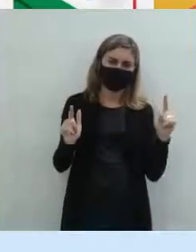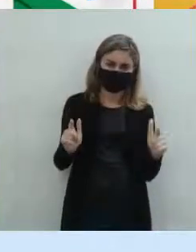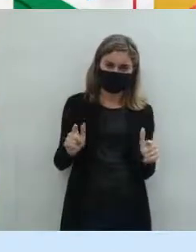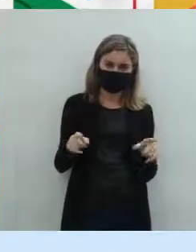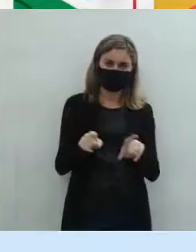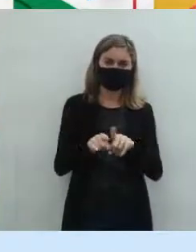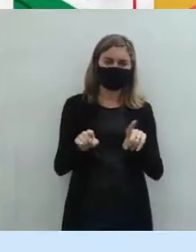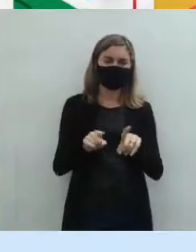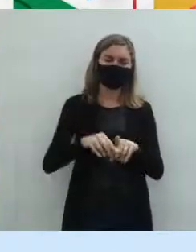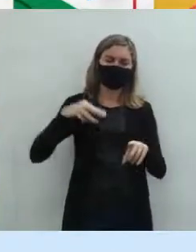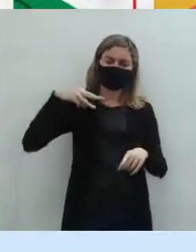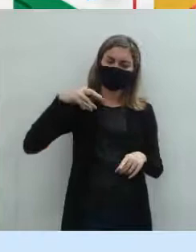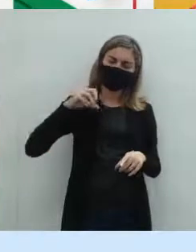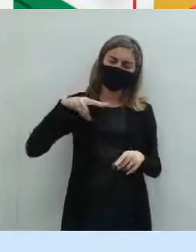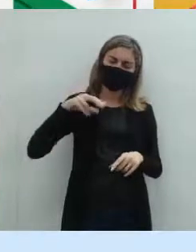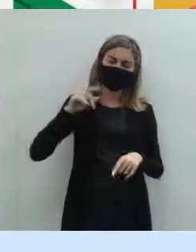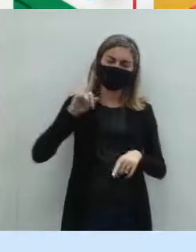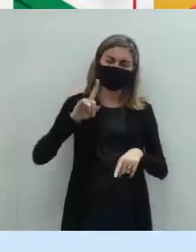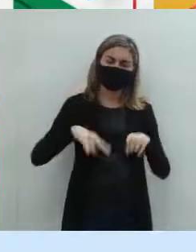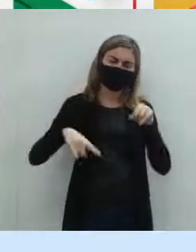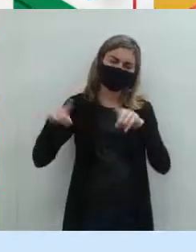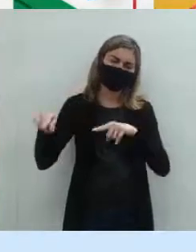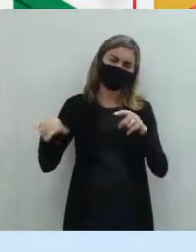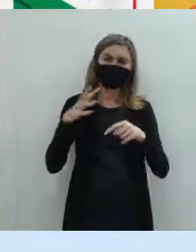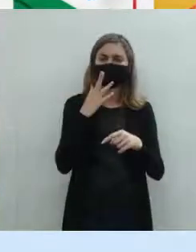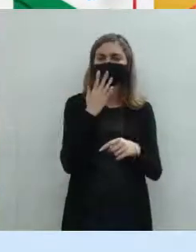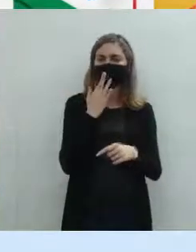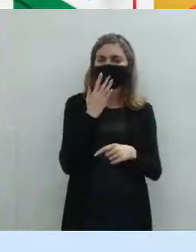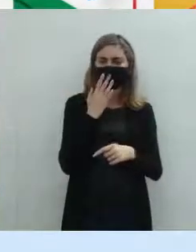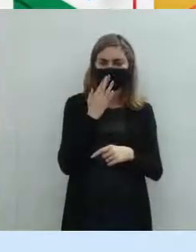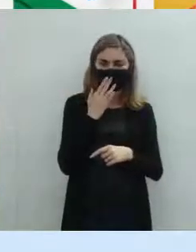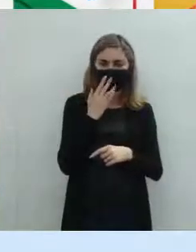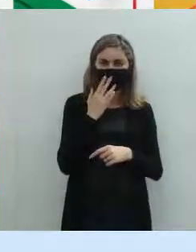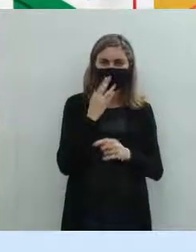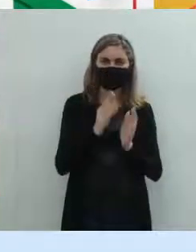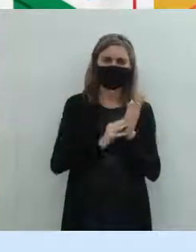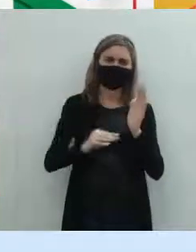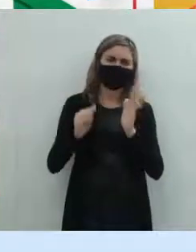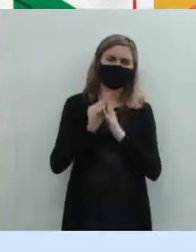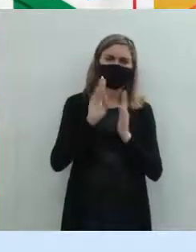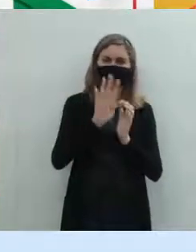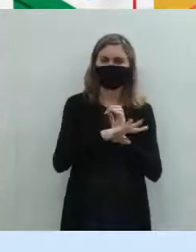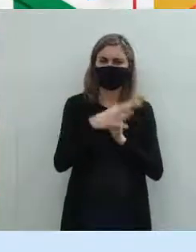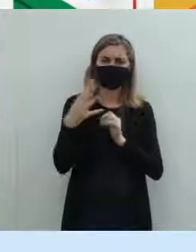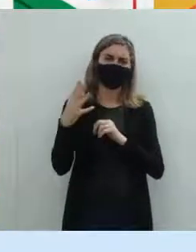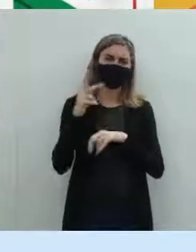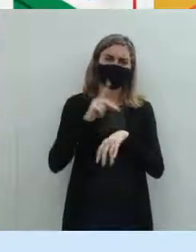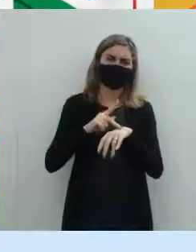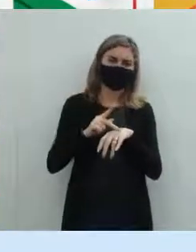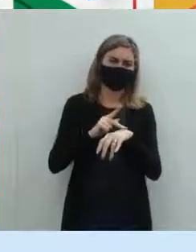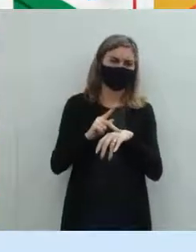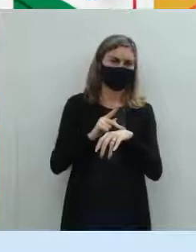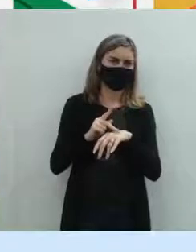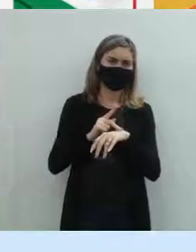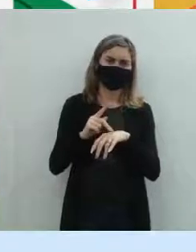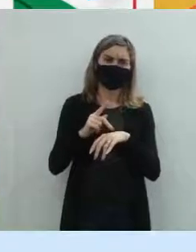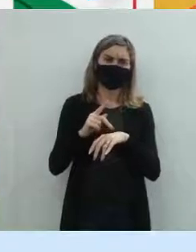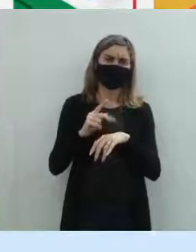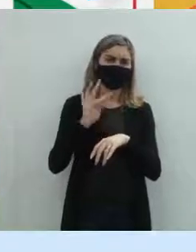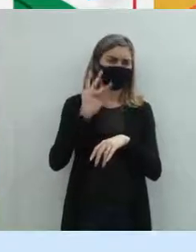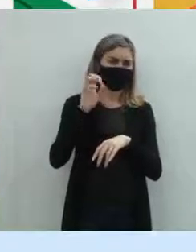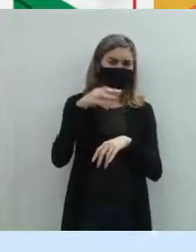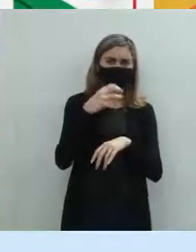Temos a monocromia, que é a variação de tonalidades, né, da cor, com o acréscimo de branco e de preto. Então, a gente tem aqui, ó, o tom mais